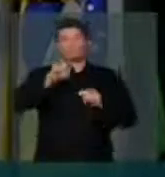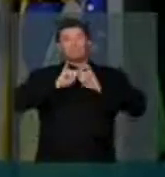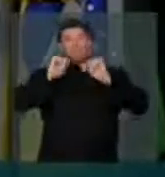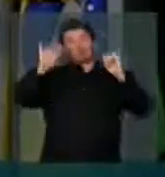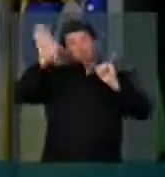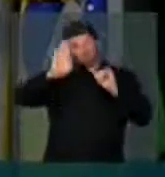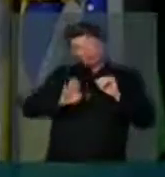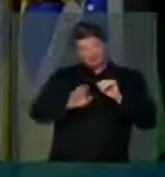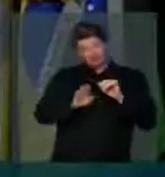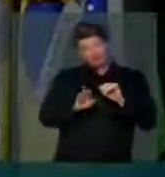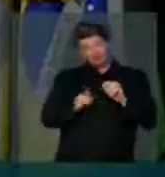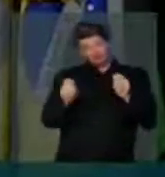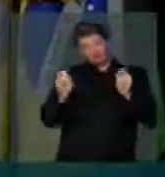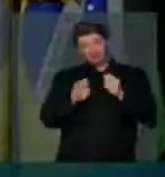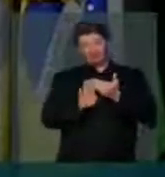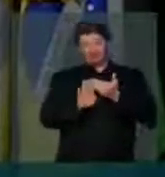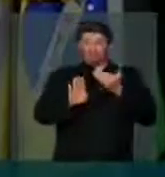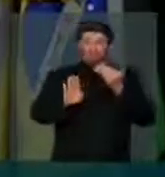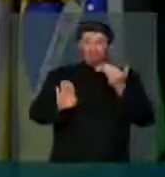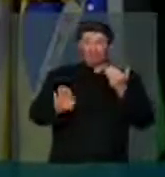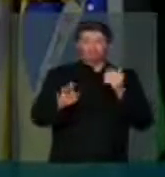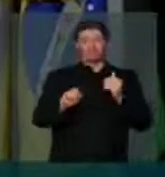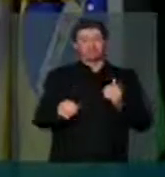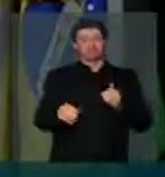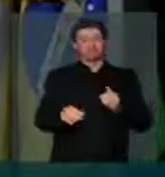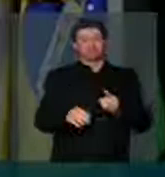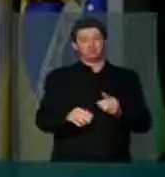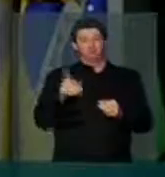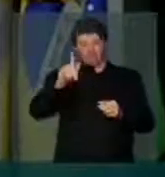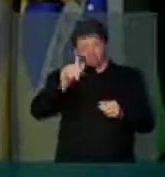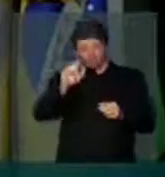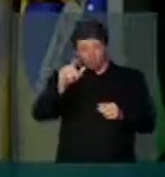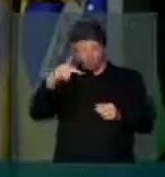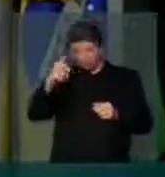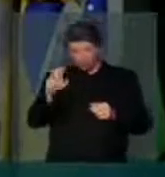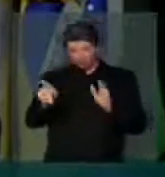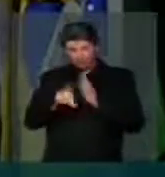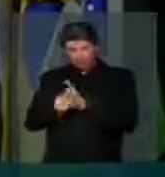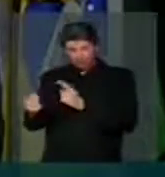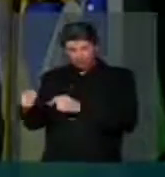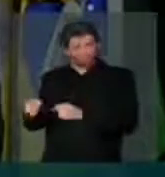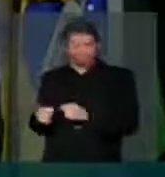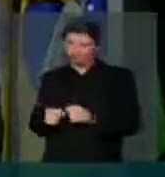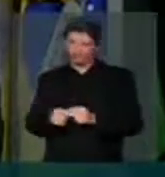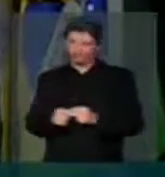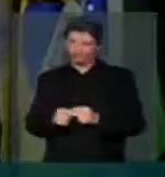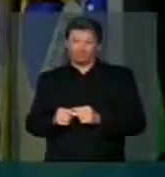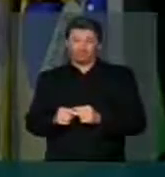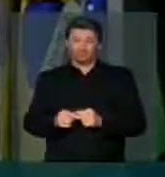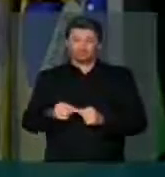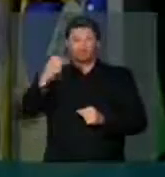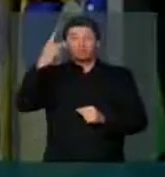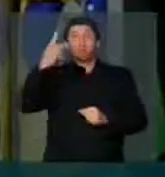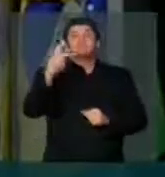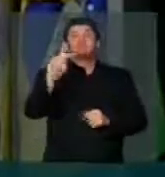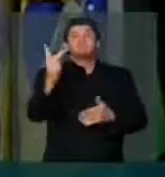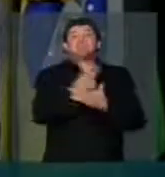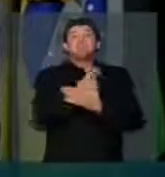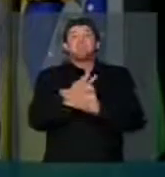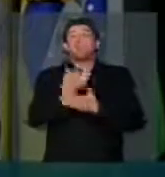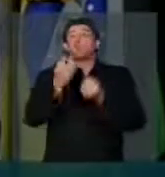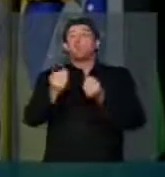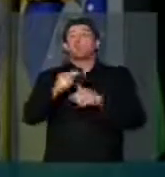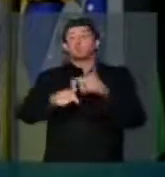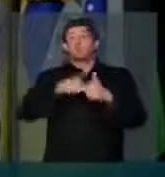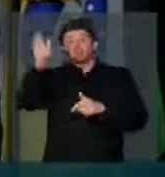alardeando, o seu possível afastamento não será um golpe da oposição. Os seus erros institucionais na condução do